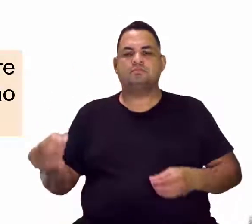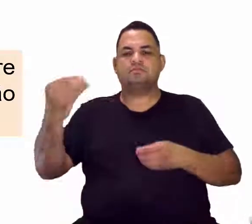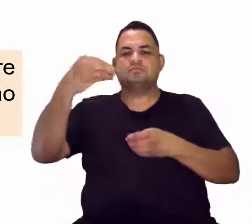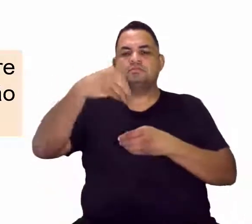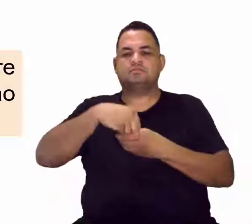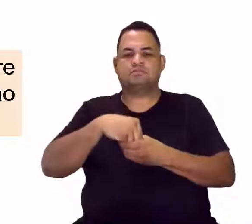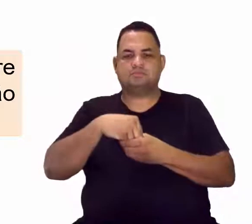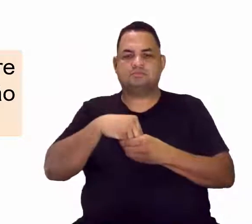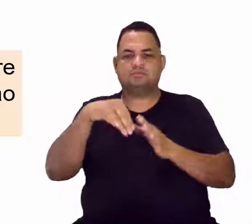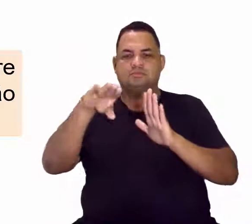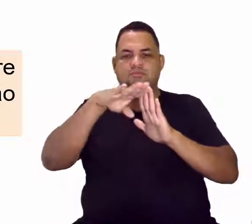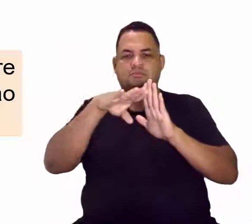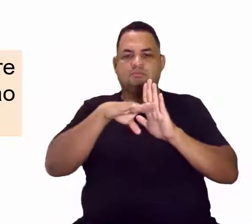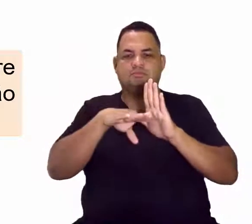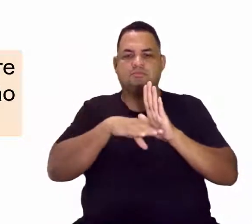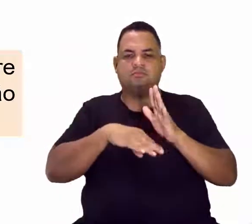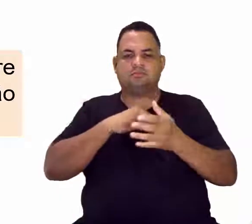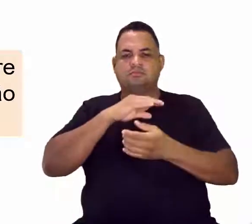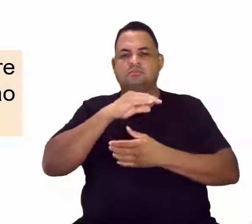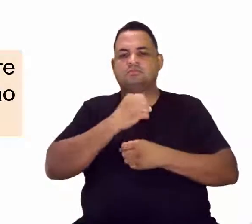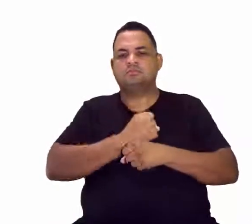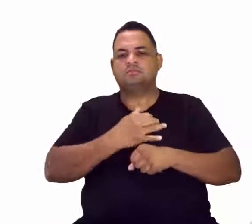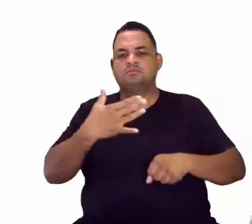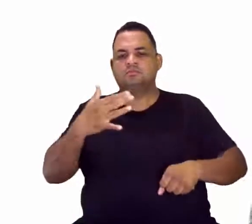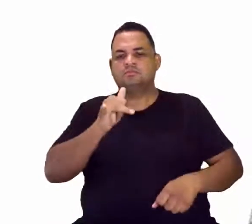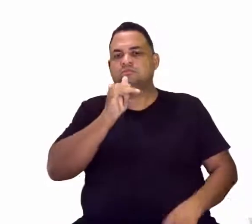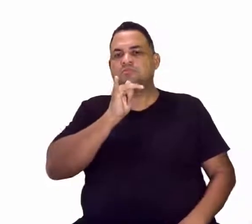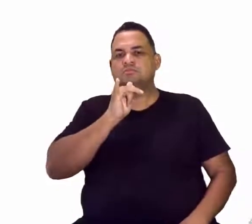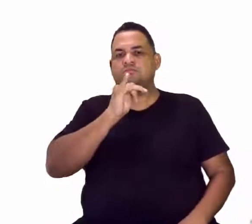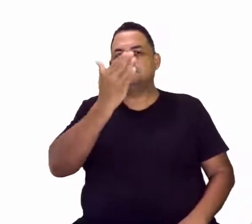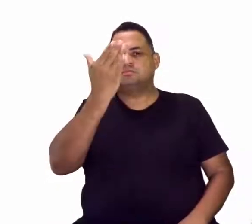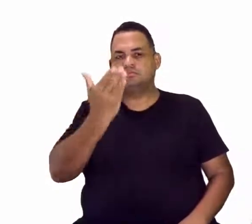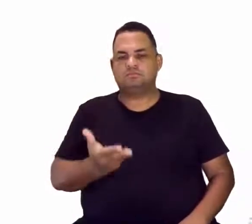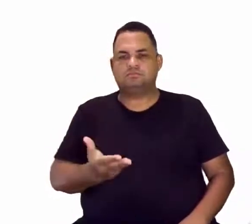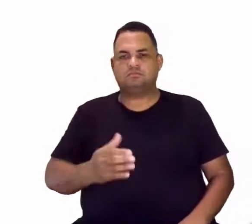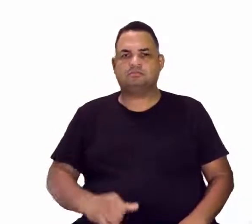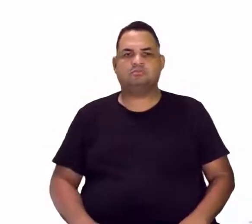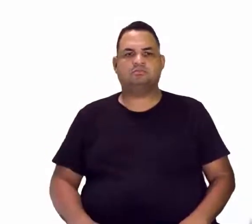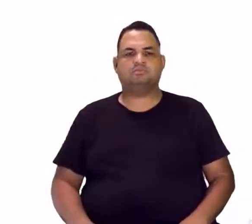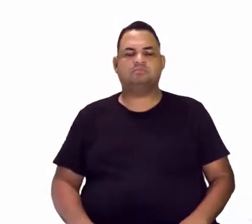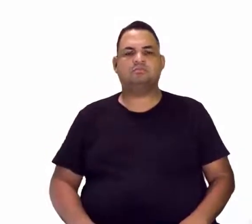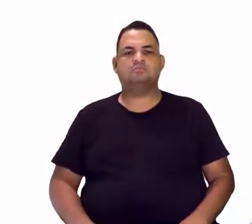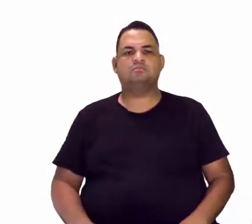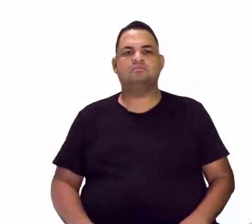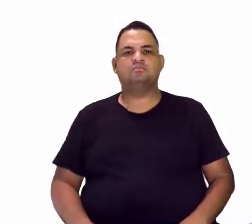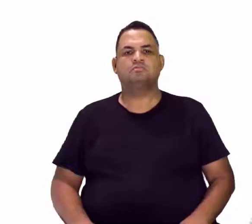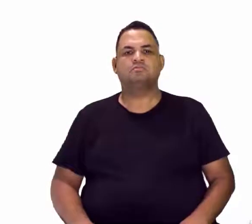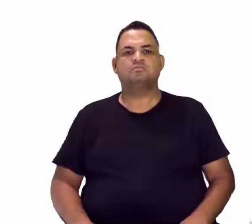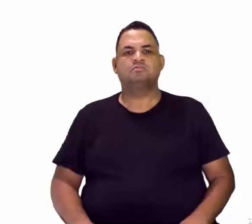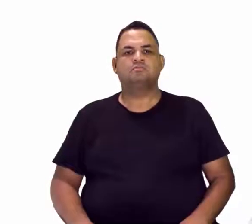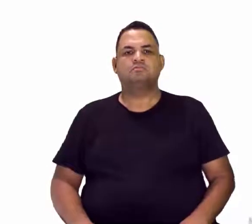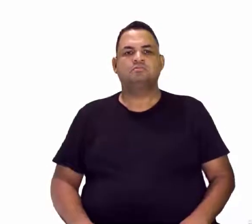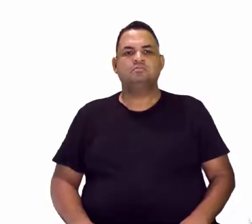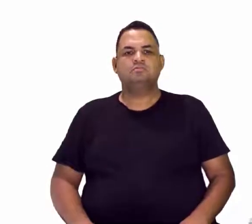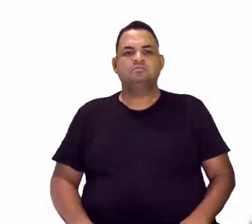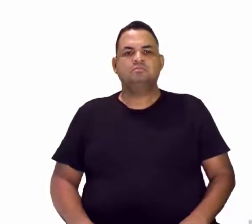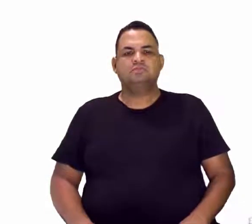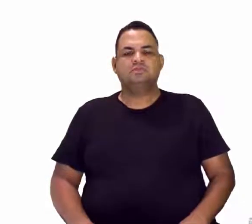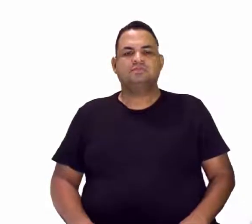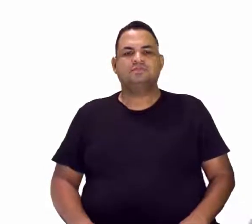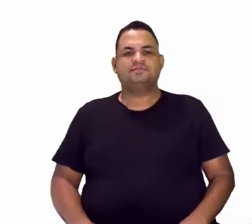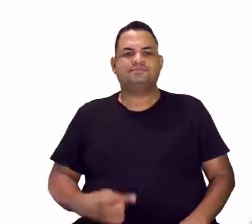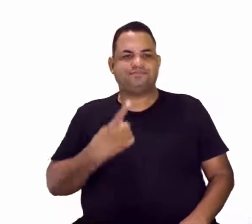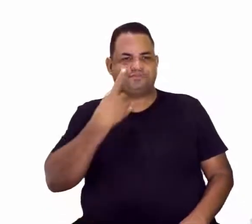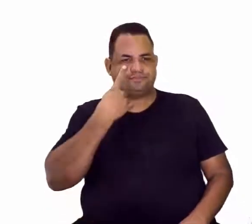dos ácidos, um exemplo para a gente ter uma noção melhor do que nós estamos falando. Olha só, se a gente